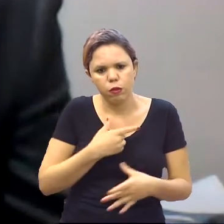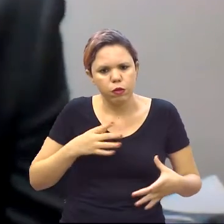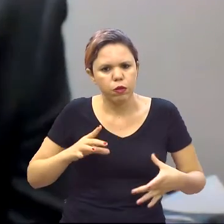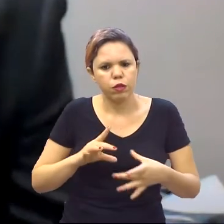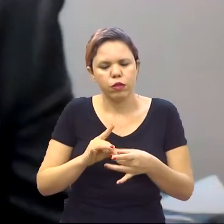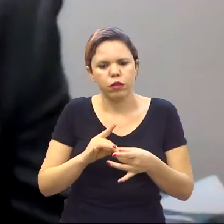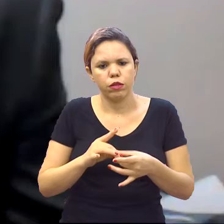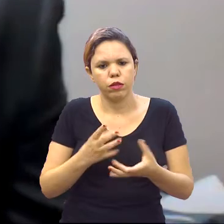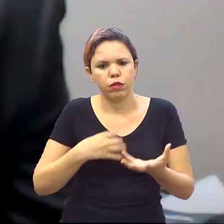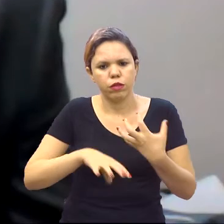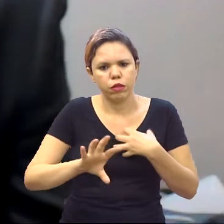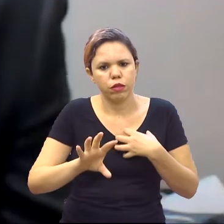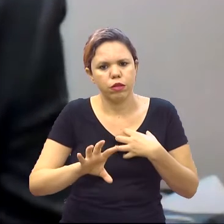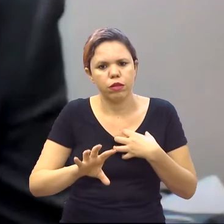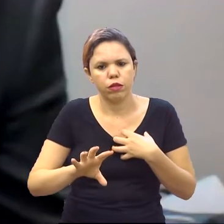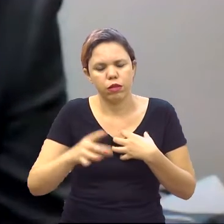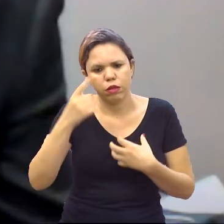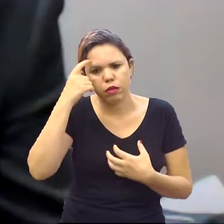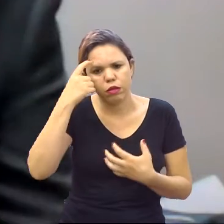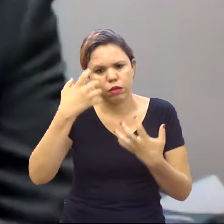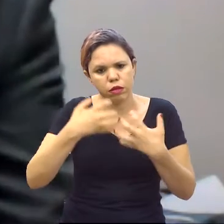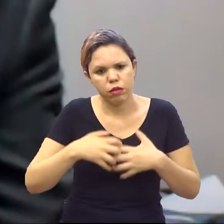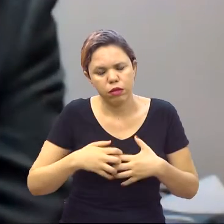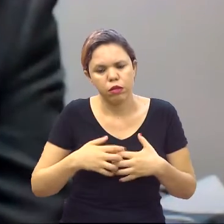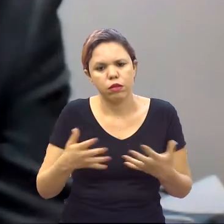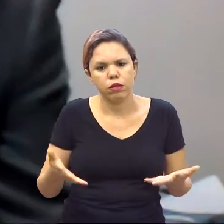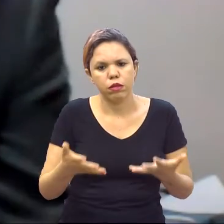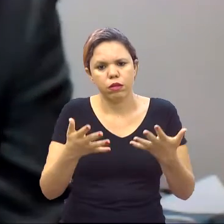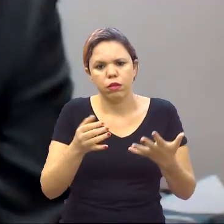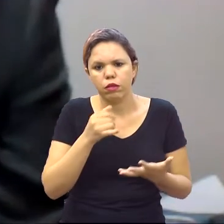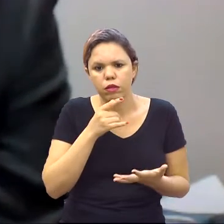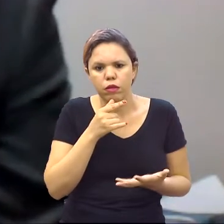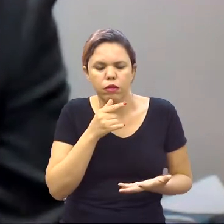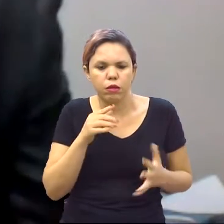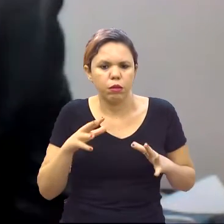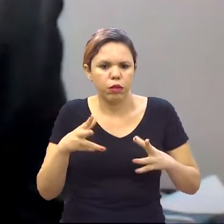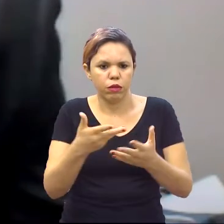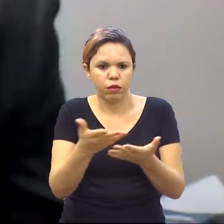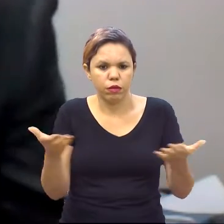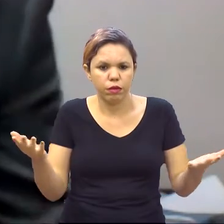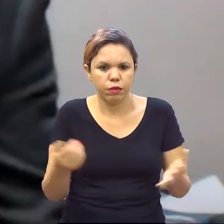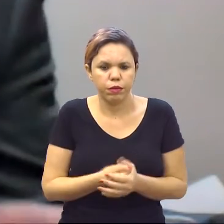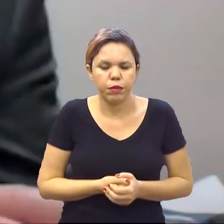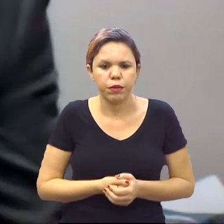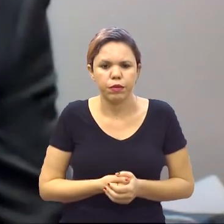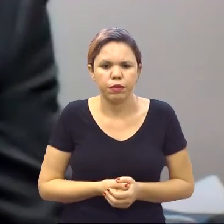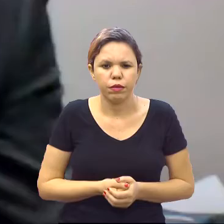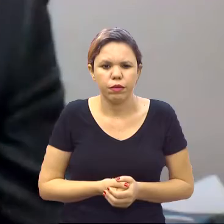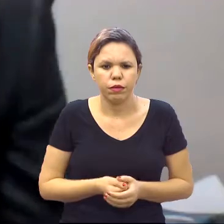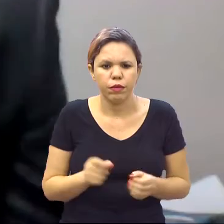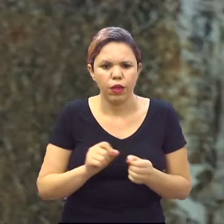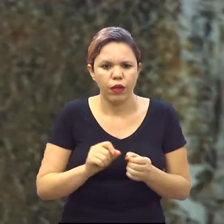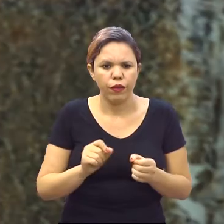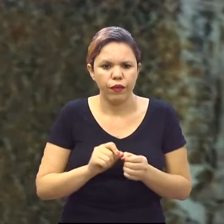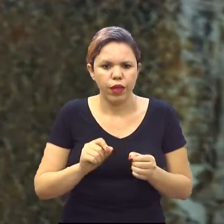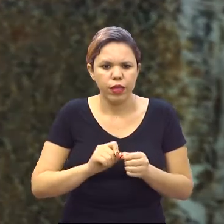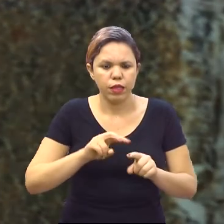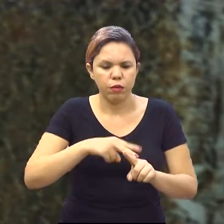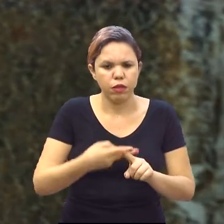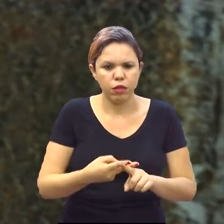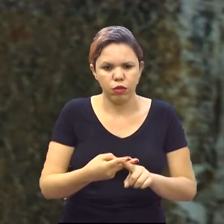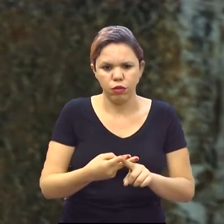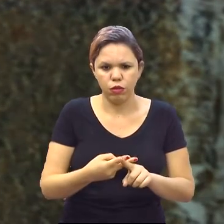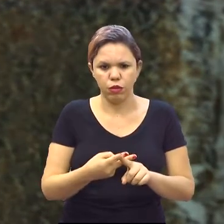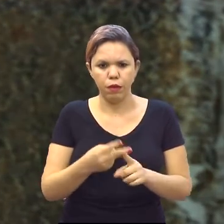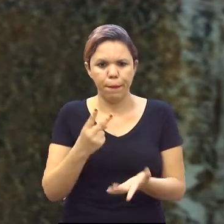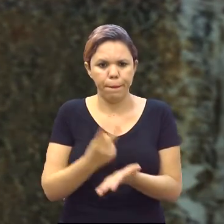ser parceiros, solidários, pensar num bem maior, por exemplo, na água para todos, e fazermos